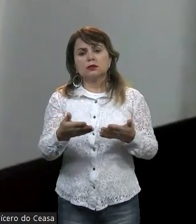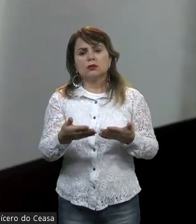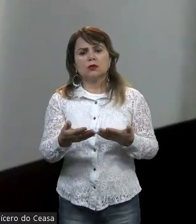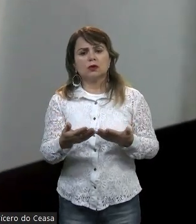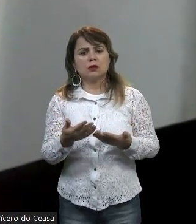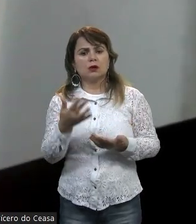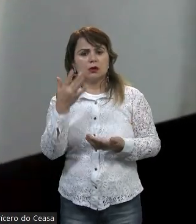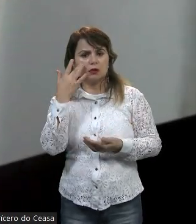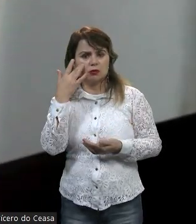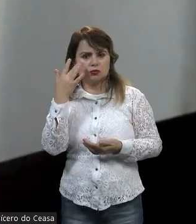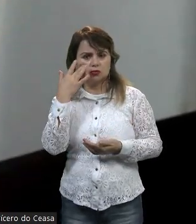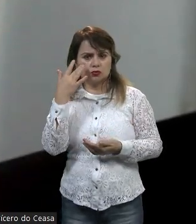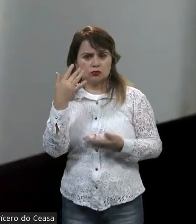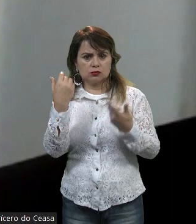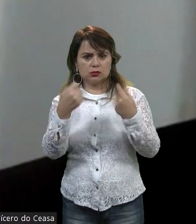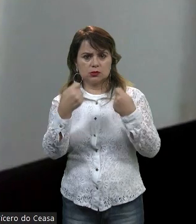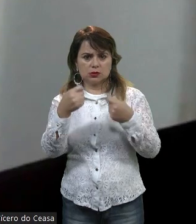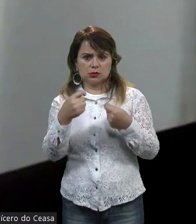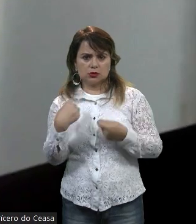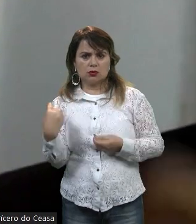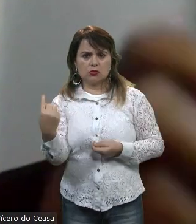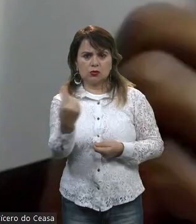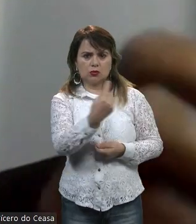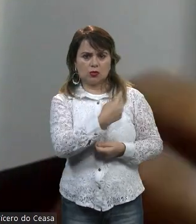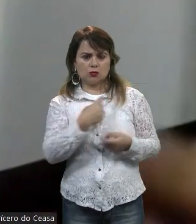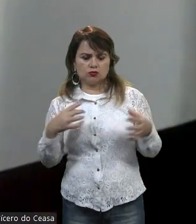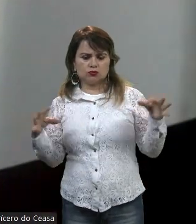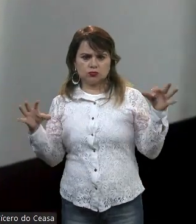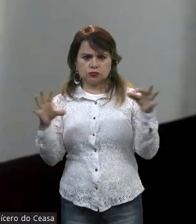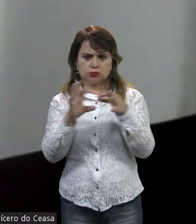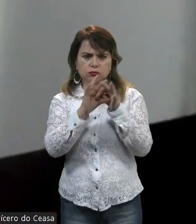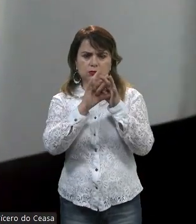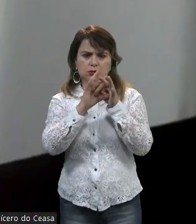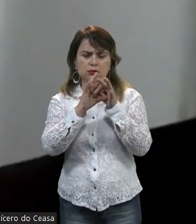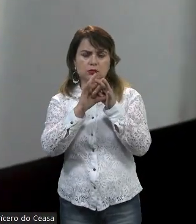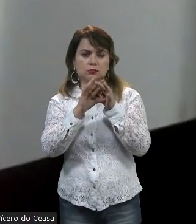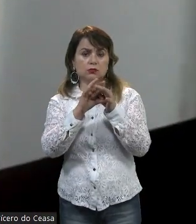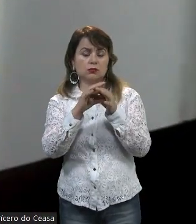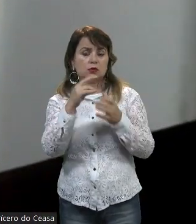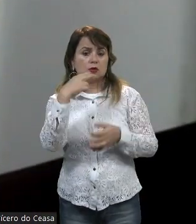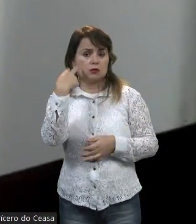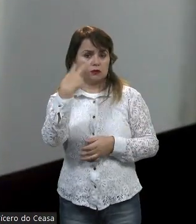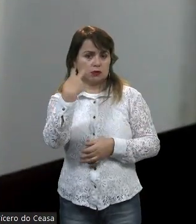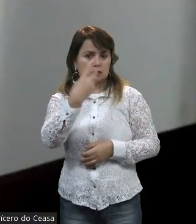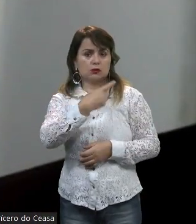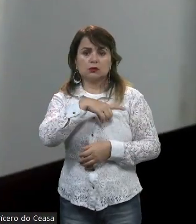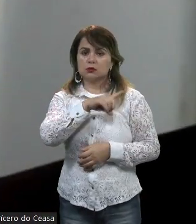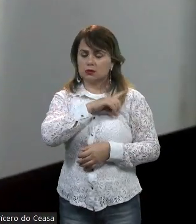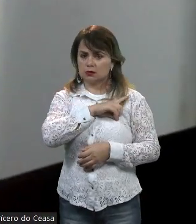hora, nos unirmos. O vereador Damasceno citou com muita propriedade,